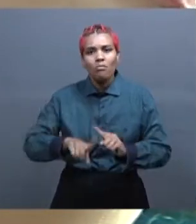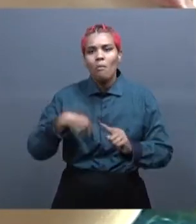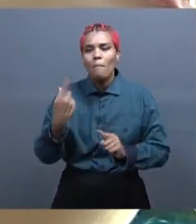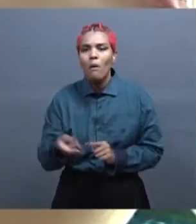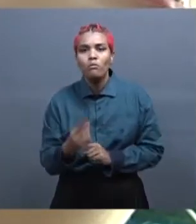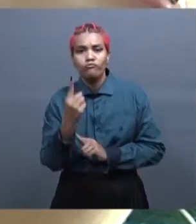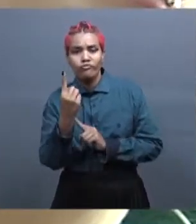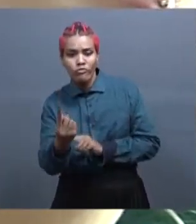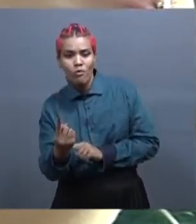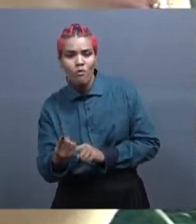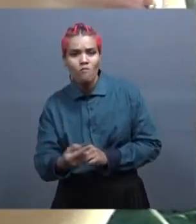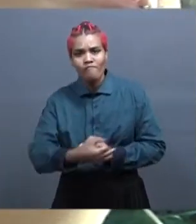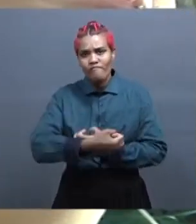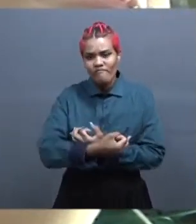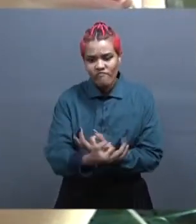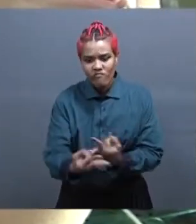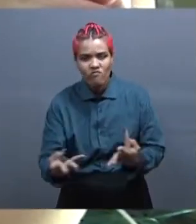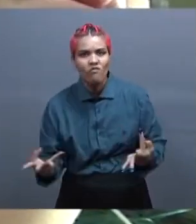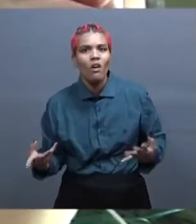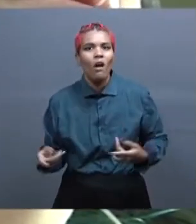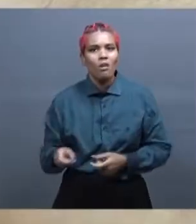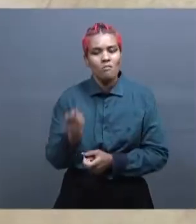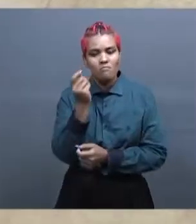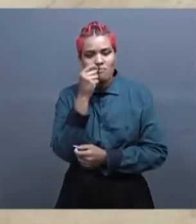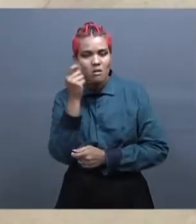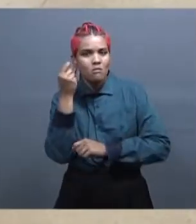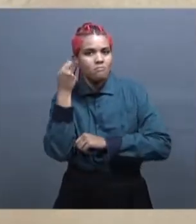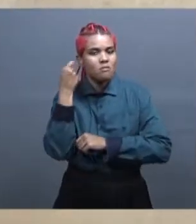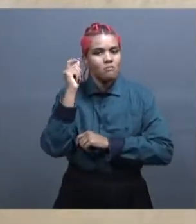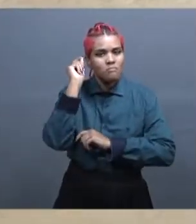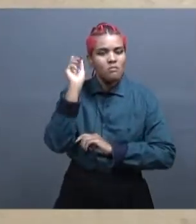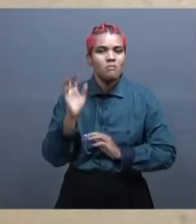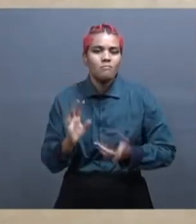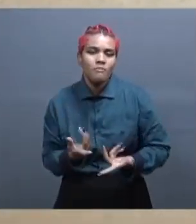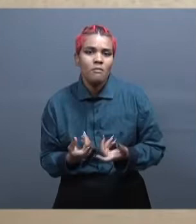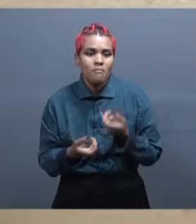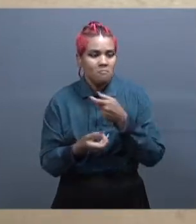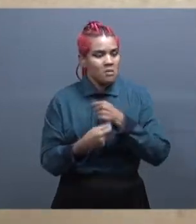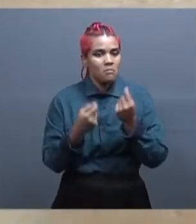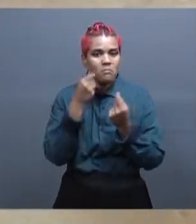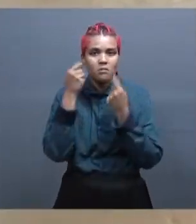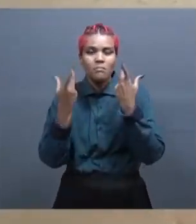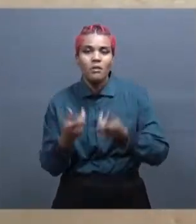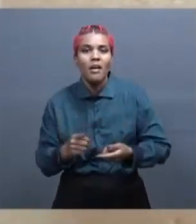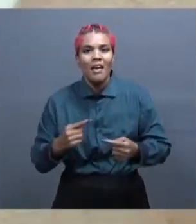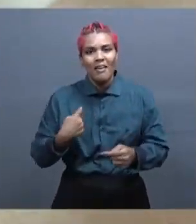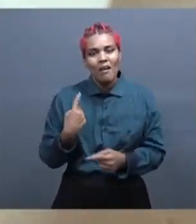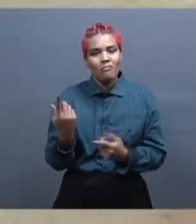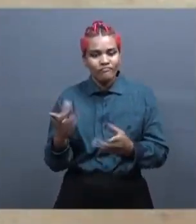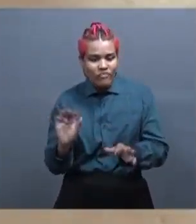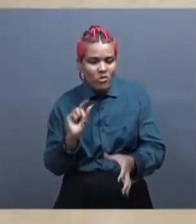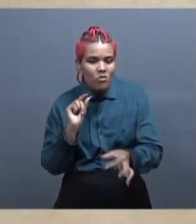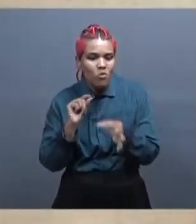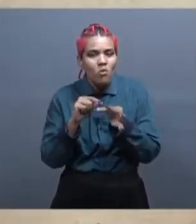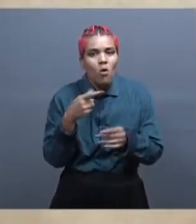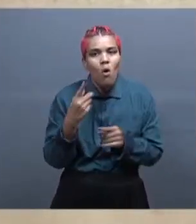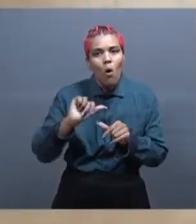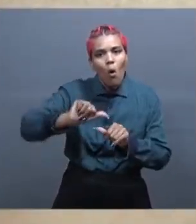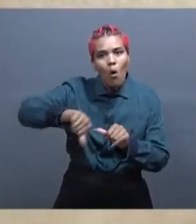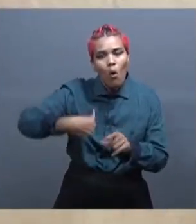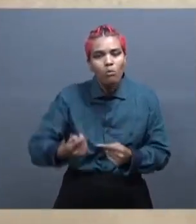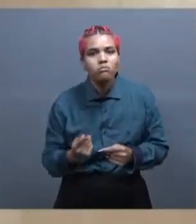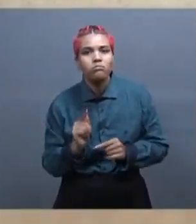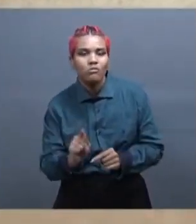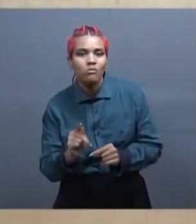vários outros laura não parou mais que colocou mais um durante a nossa reportagem algo que pra ela nem